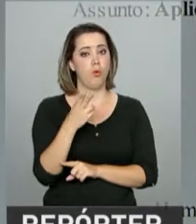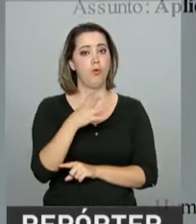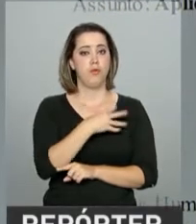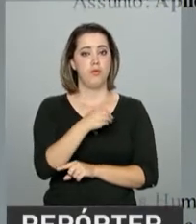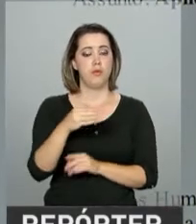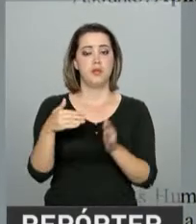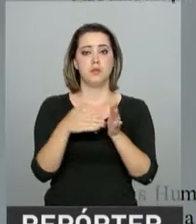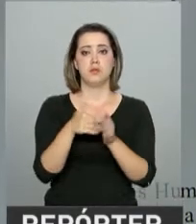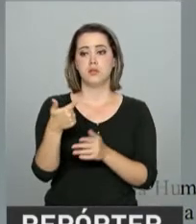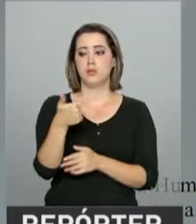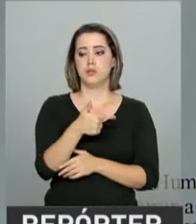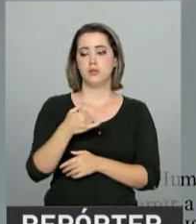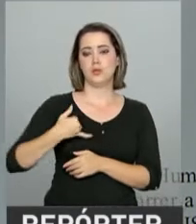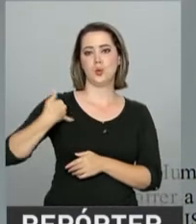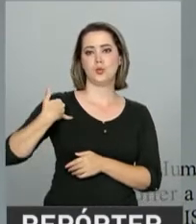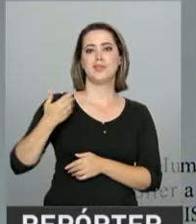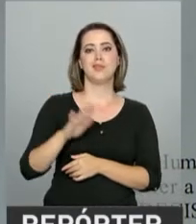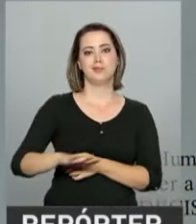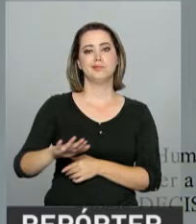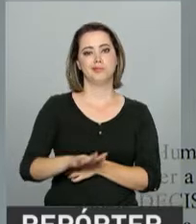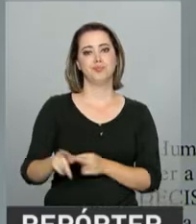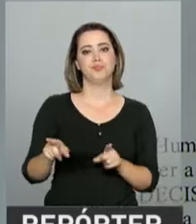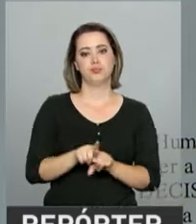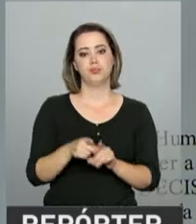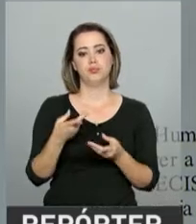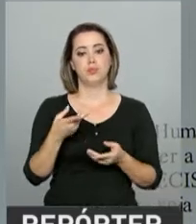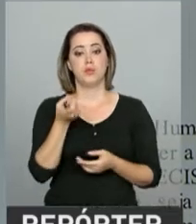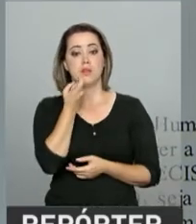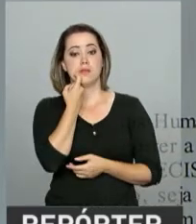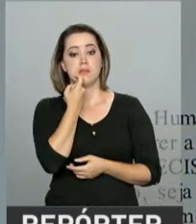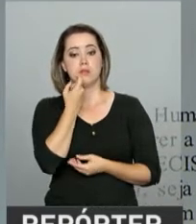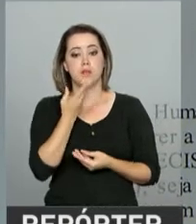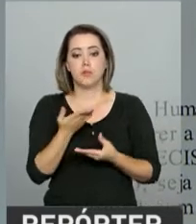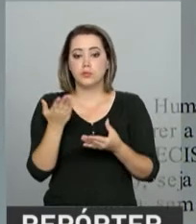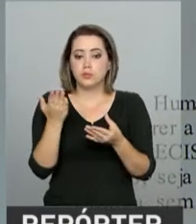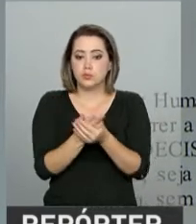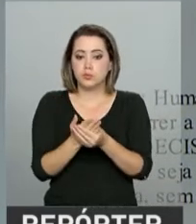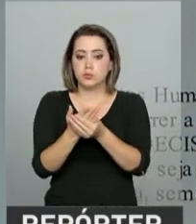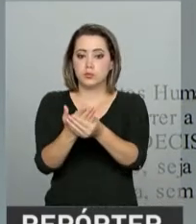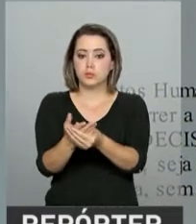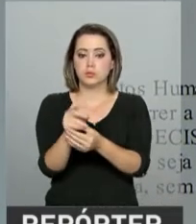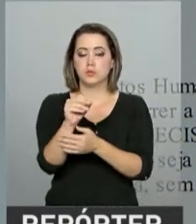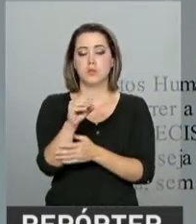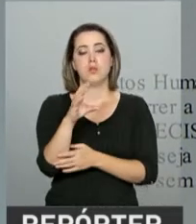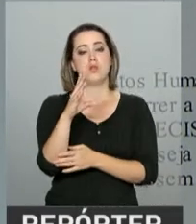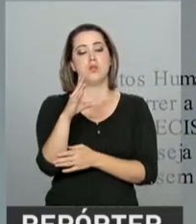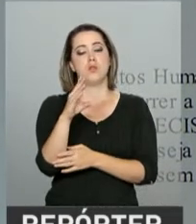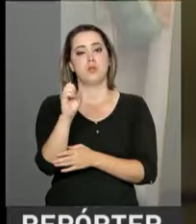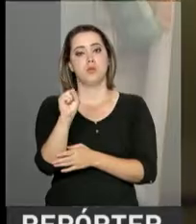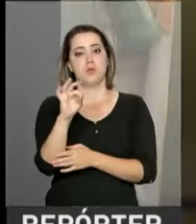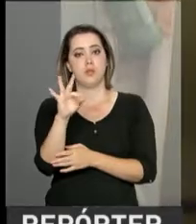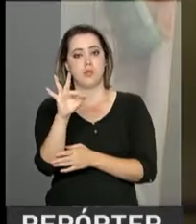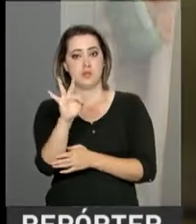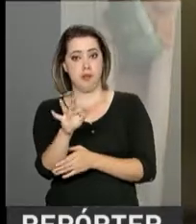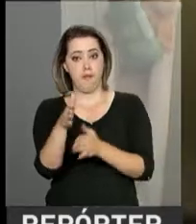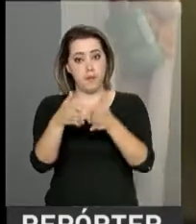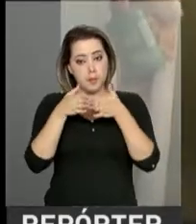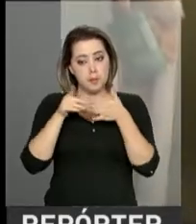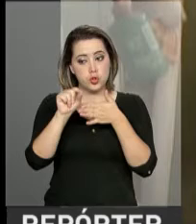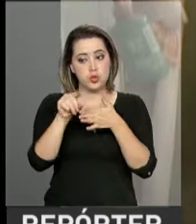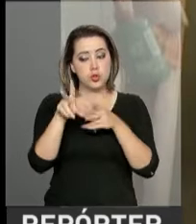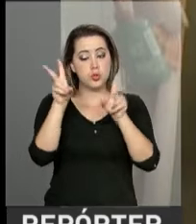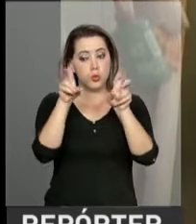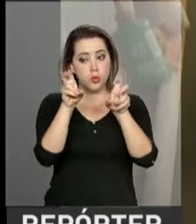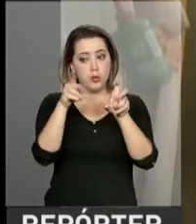a ministra dos direitos humanos encaminhou ofício à presidente do supremo tribunal federal cármen lúcia pedindo que o assunto